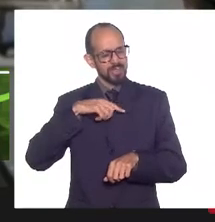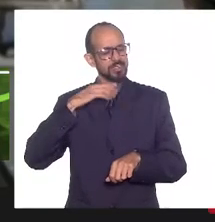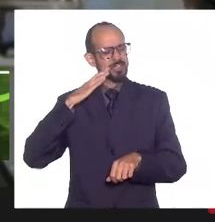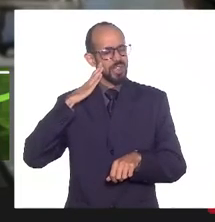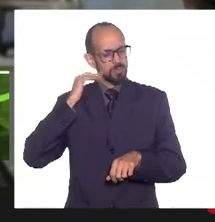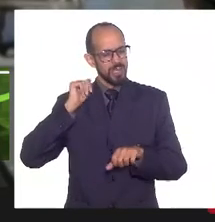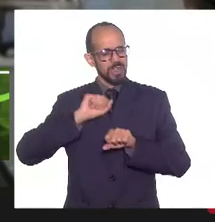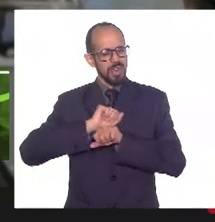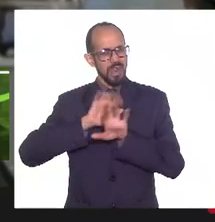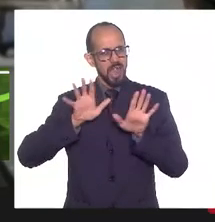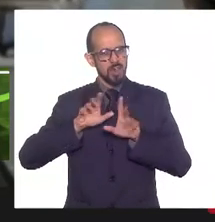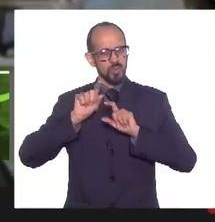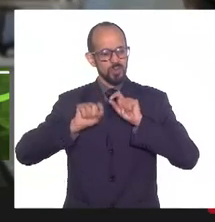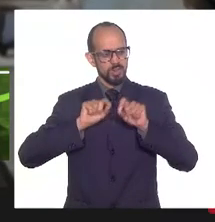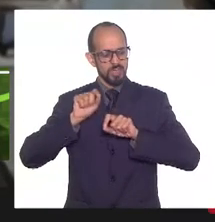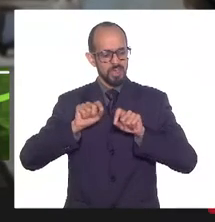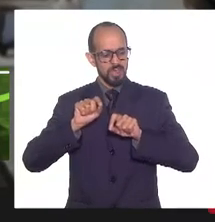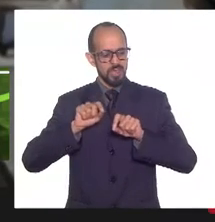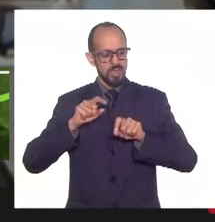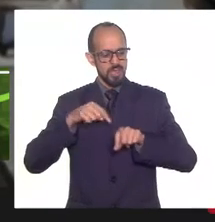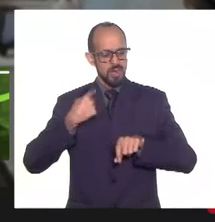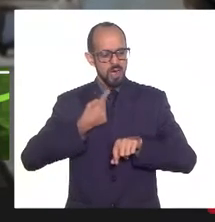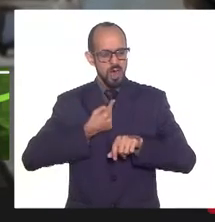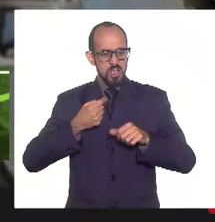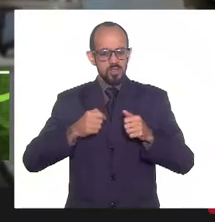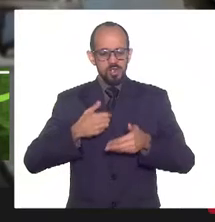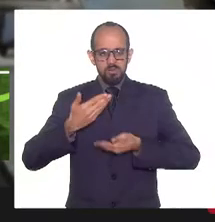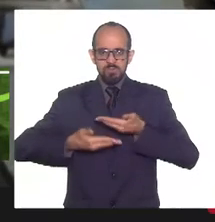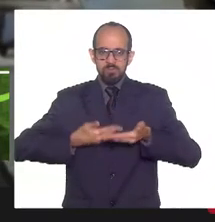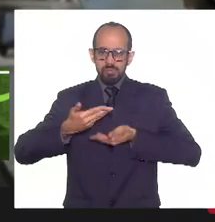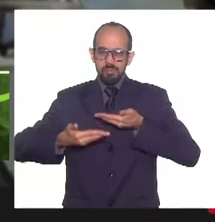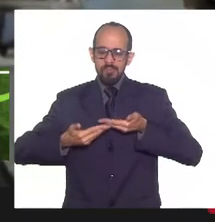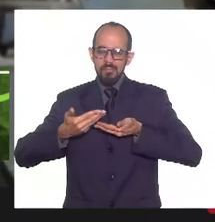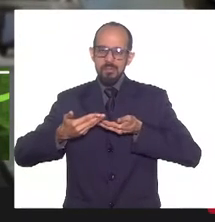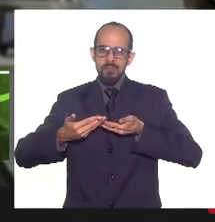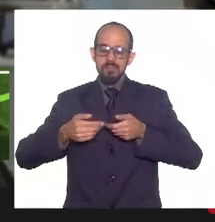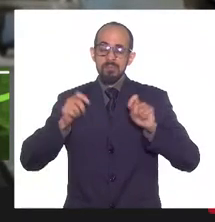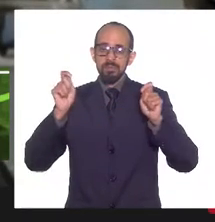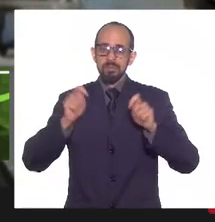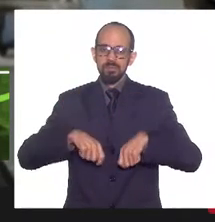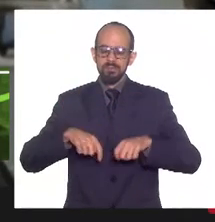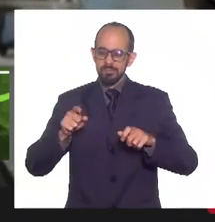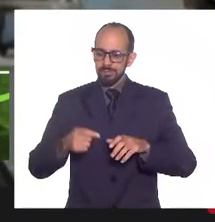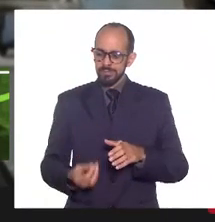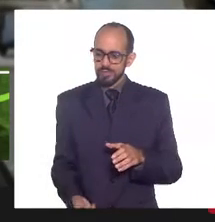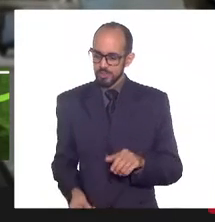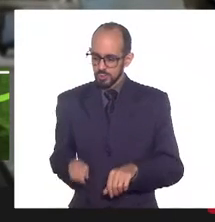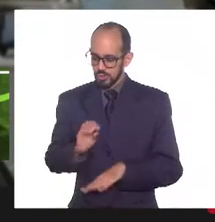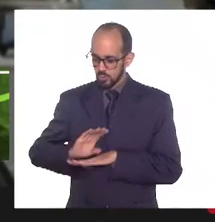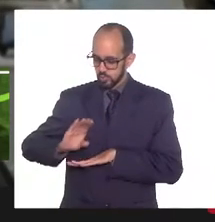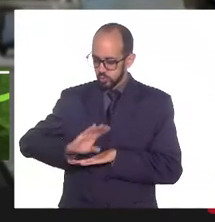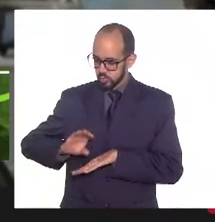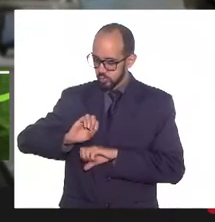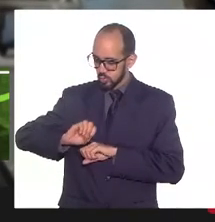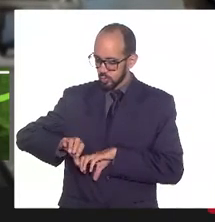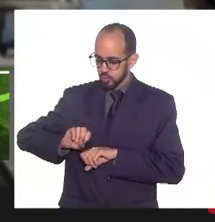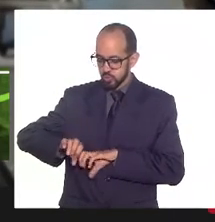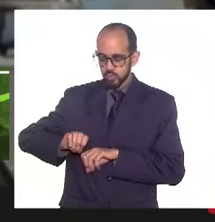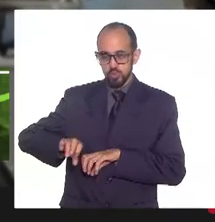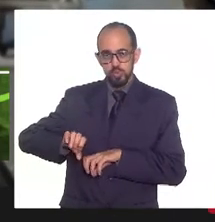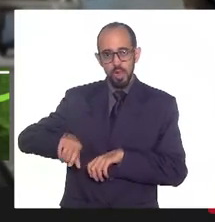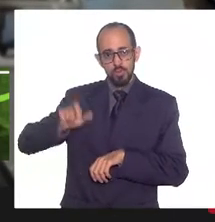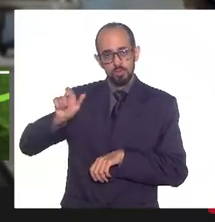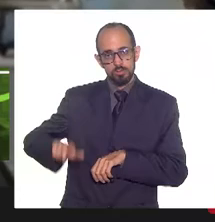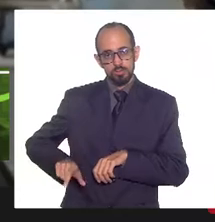para criarmos e ajudarmos nós temos que capacitar nossos gestores de cultura a extensão a UERJ